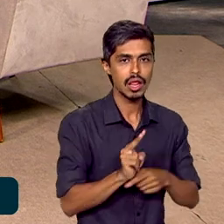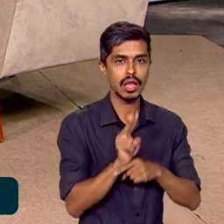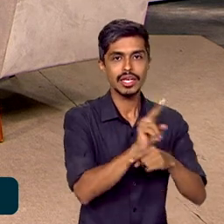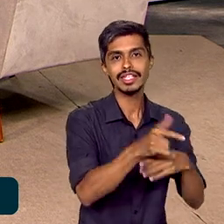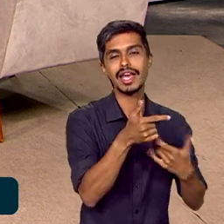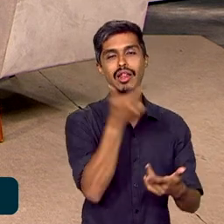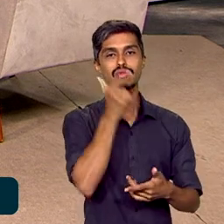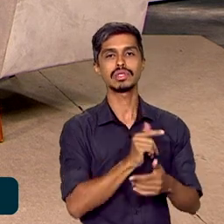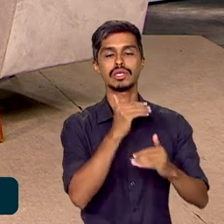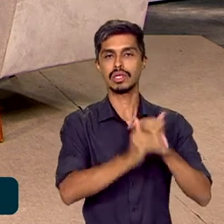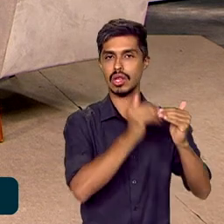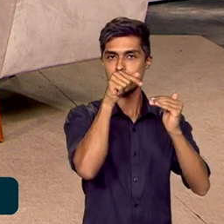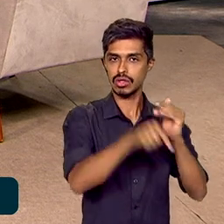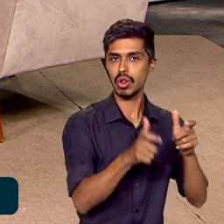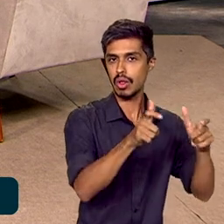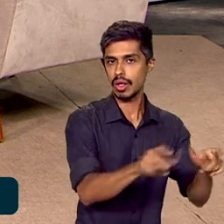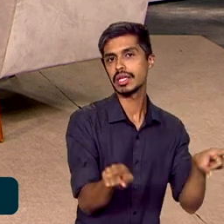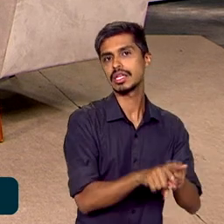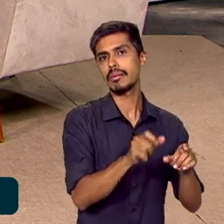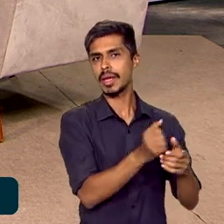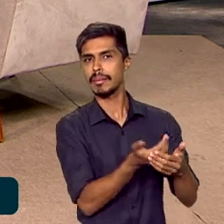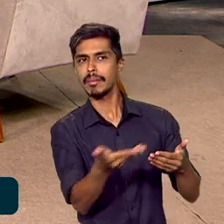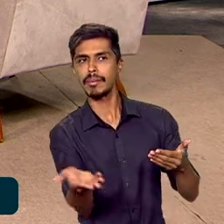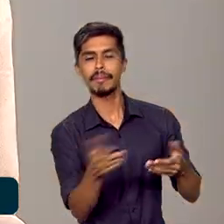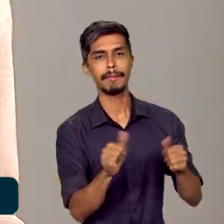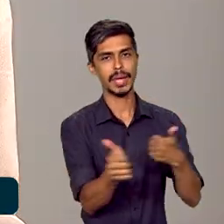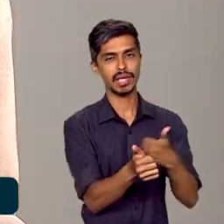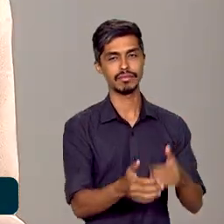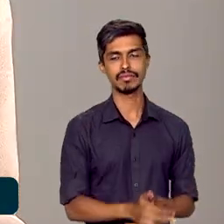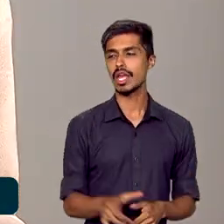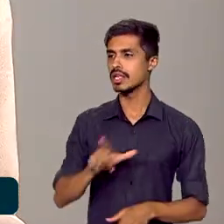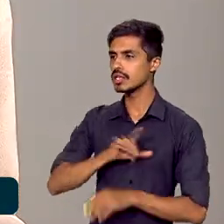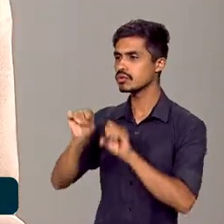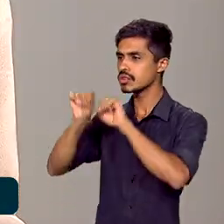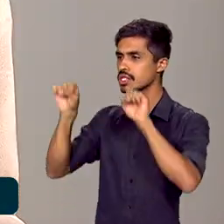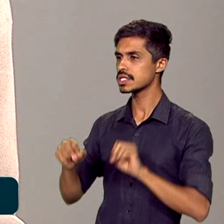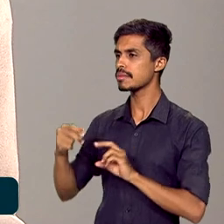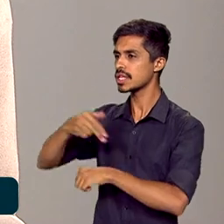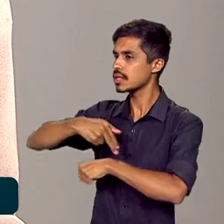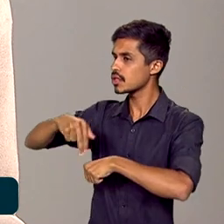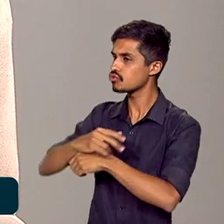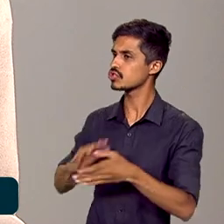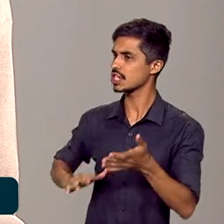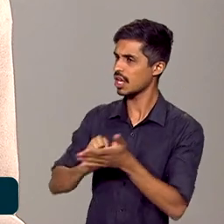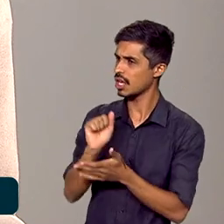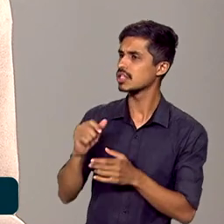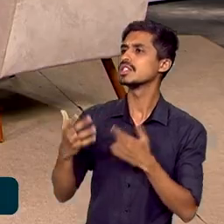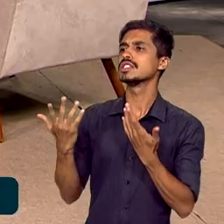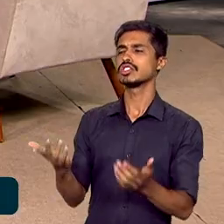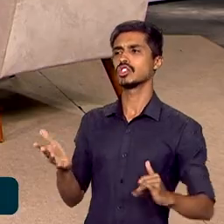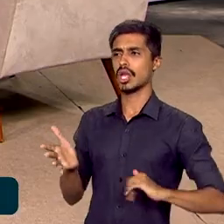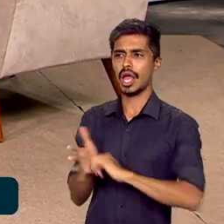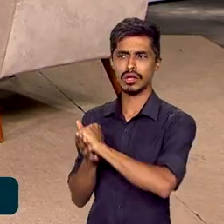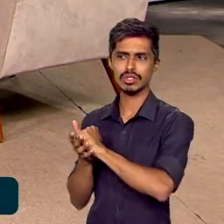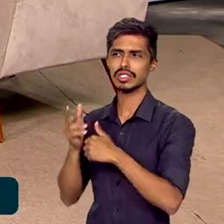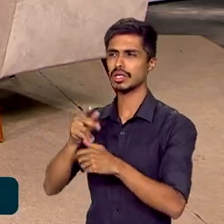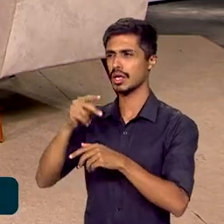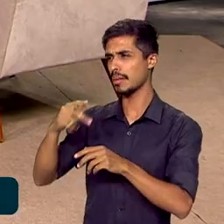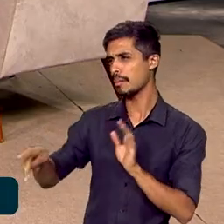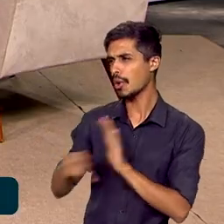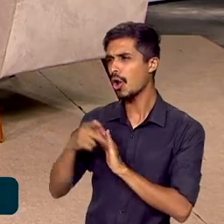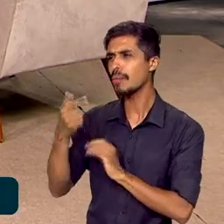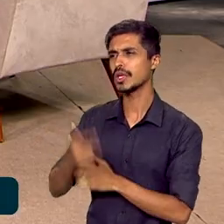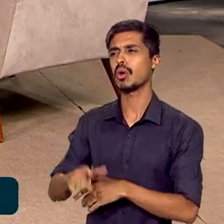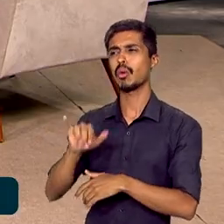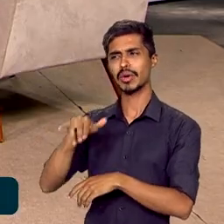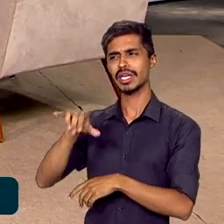aquele assentamento e o entorno, né? Existe um sistema nacional de cadastramento de propriedades rurais, é o INCRA que